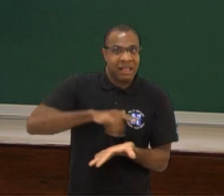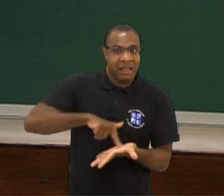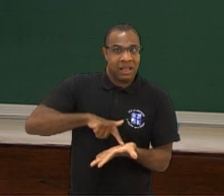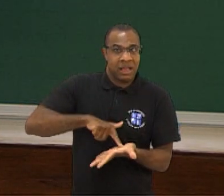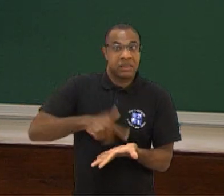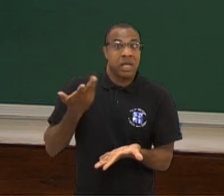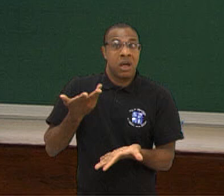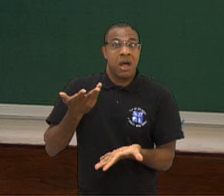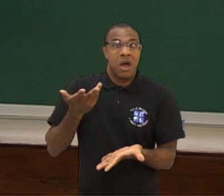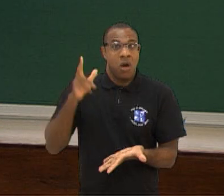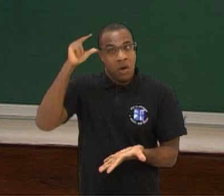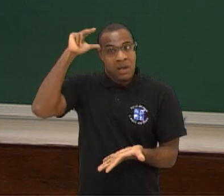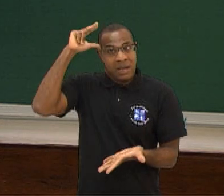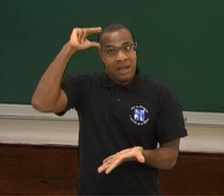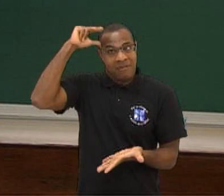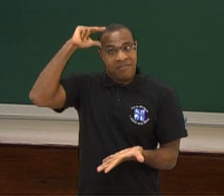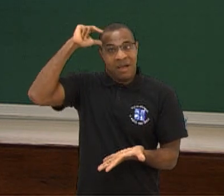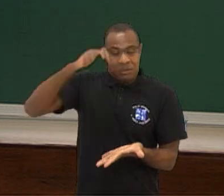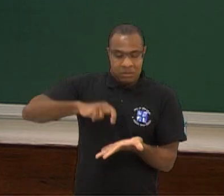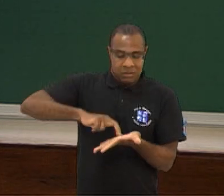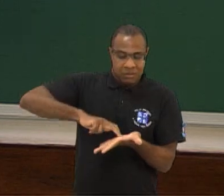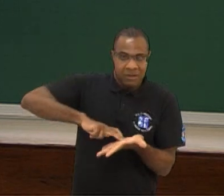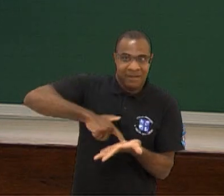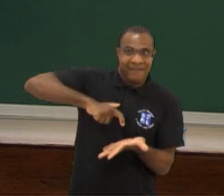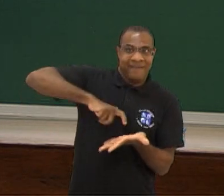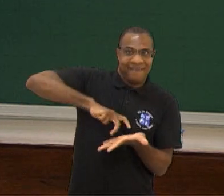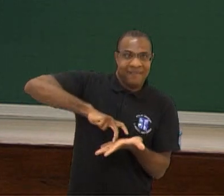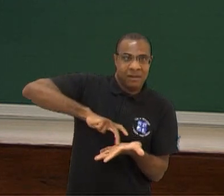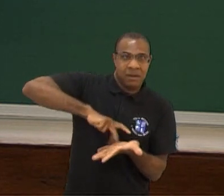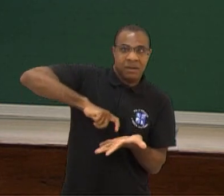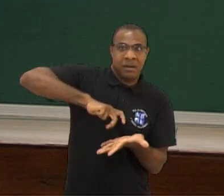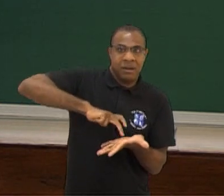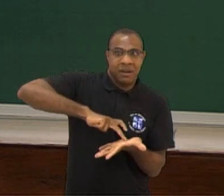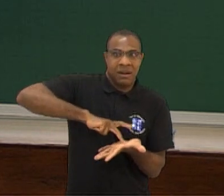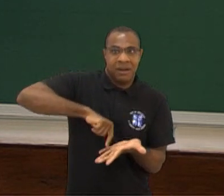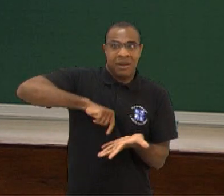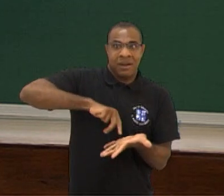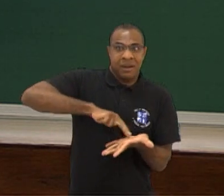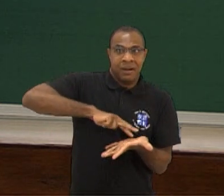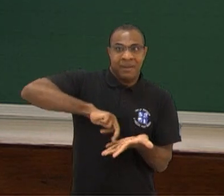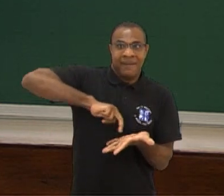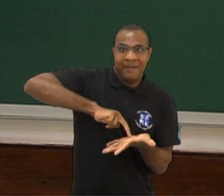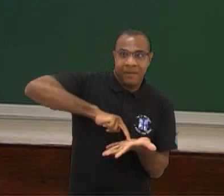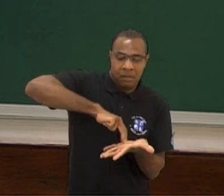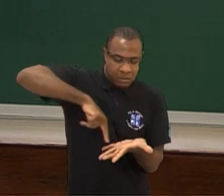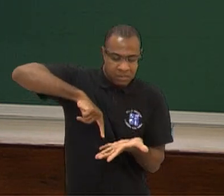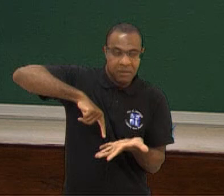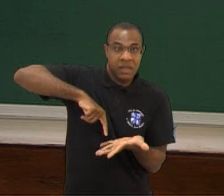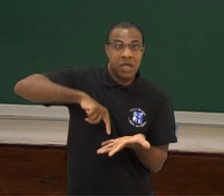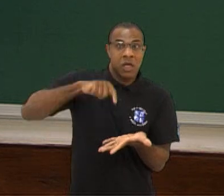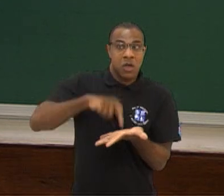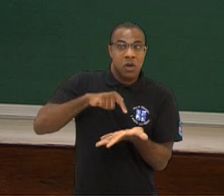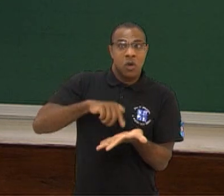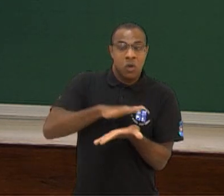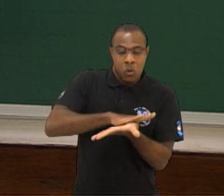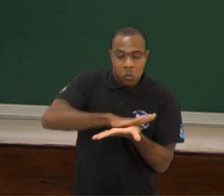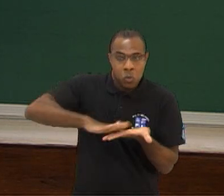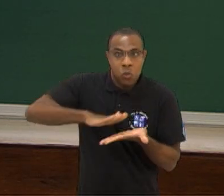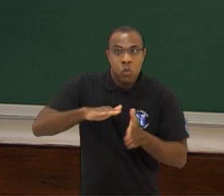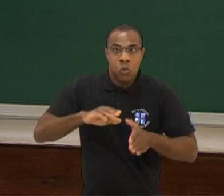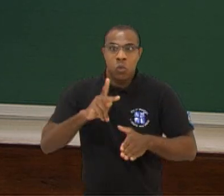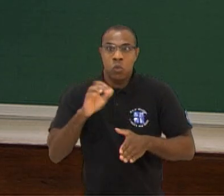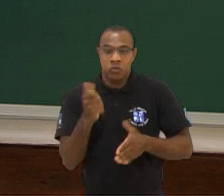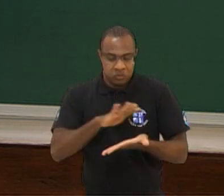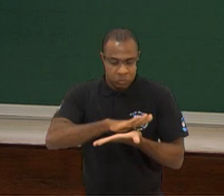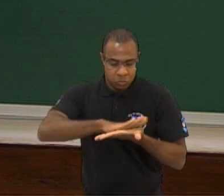de empurrar o solo para trás e o chão que empurra o solo